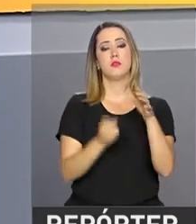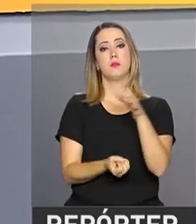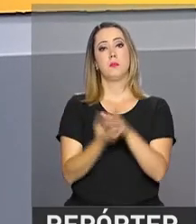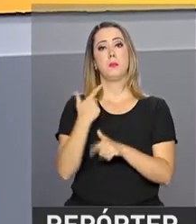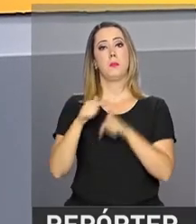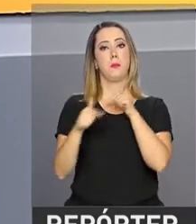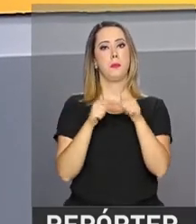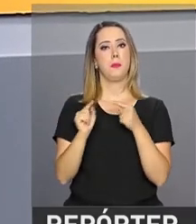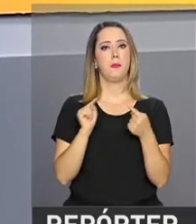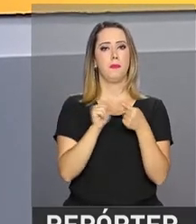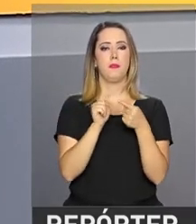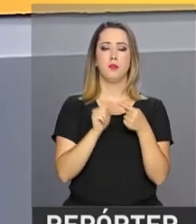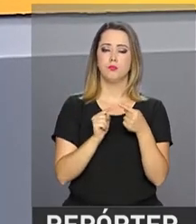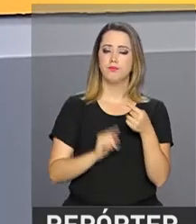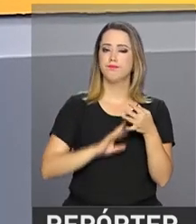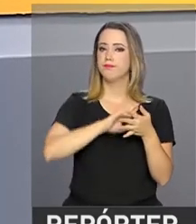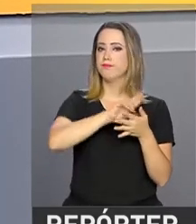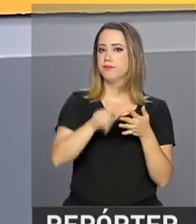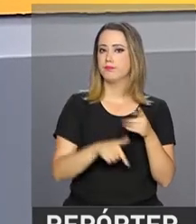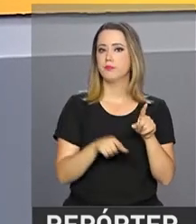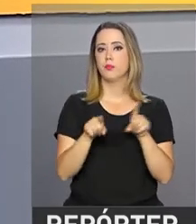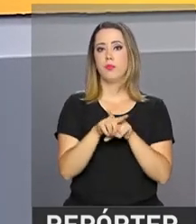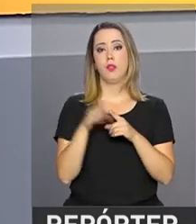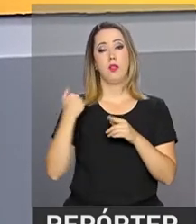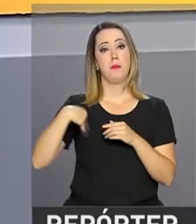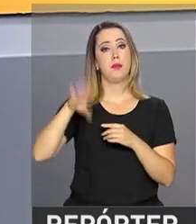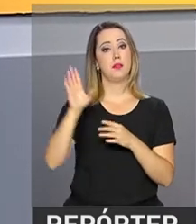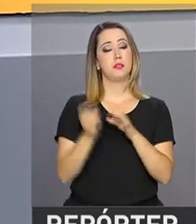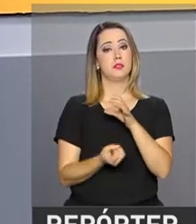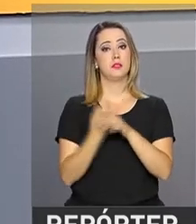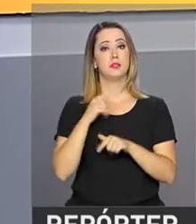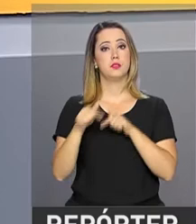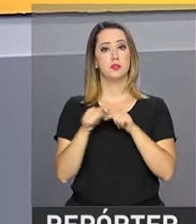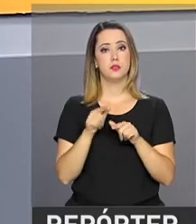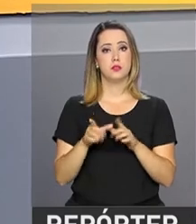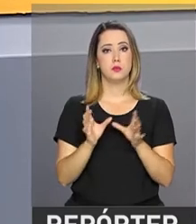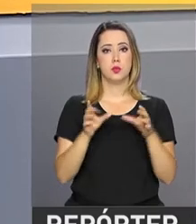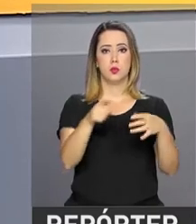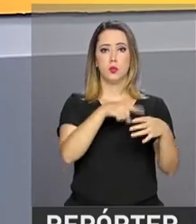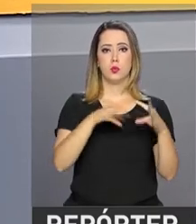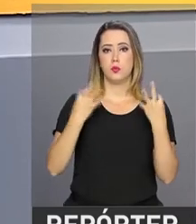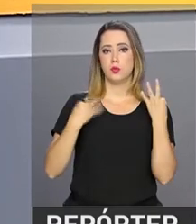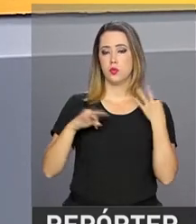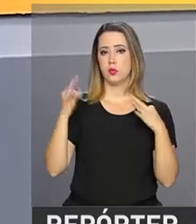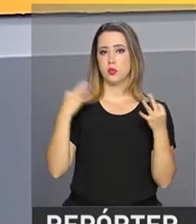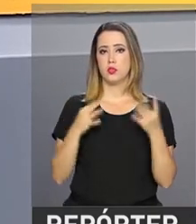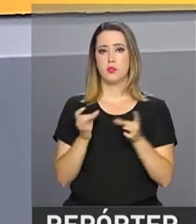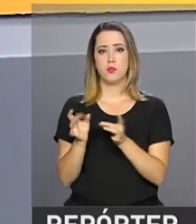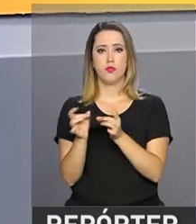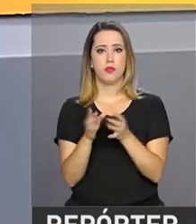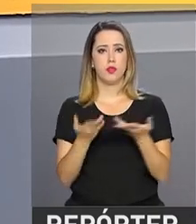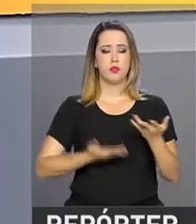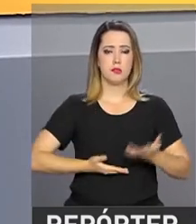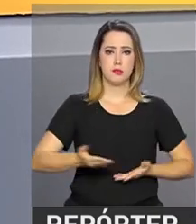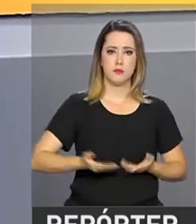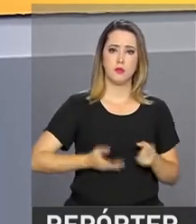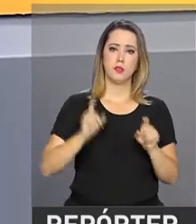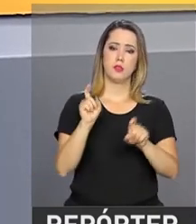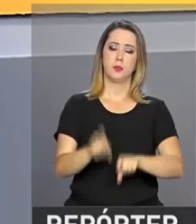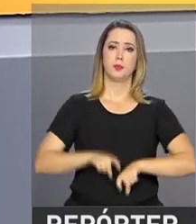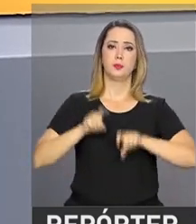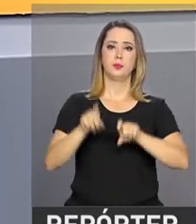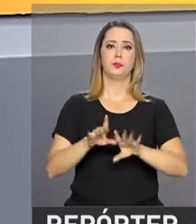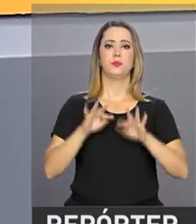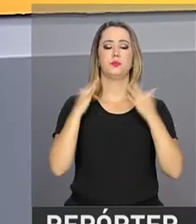95.111 empregos diretos e indiretos. A maioria desses empregos nos setores de turismo, comércio, serviços e agricultura